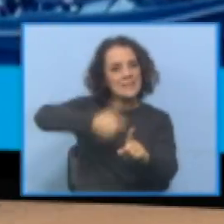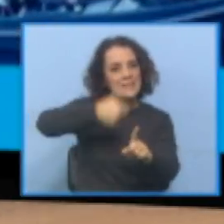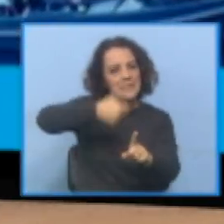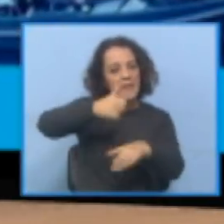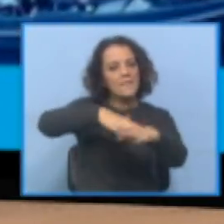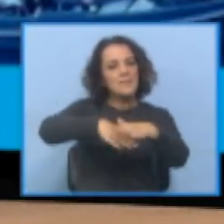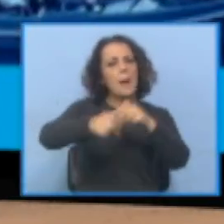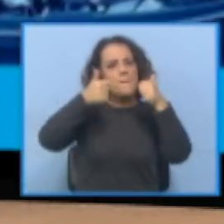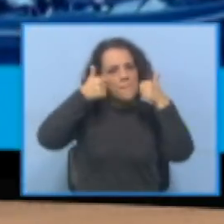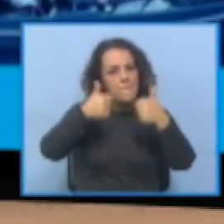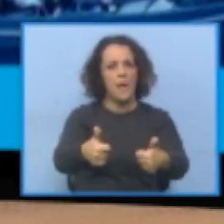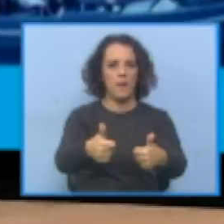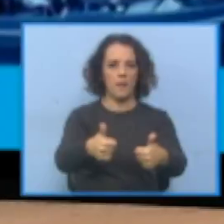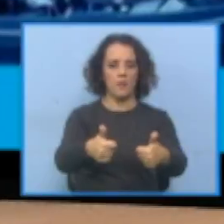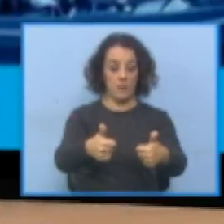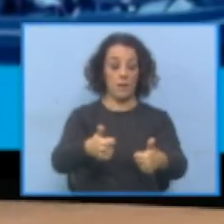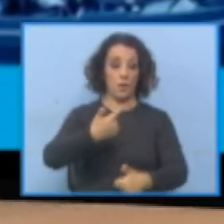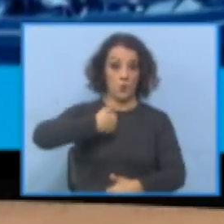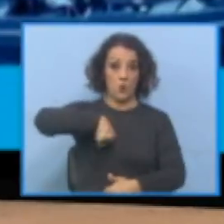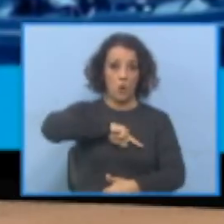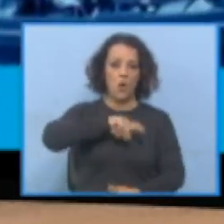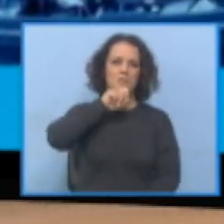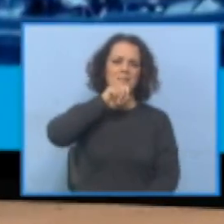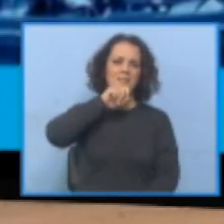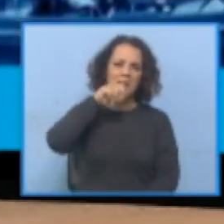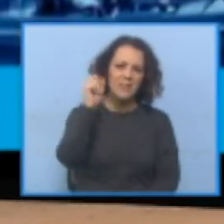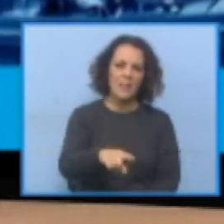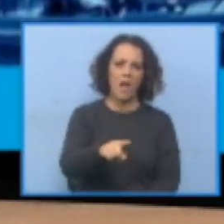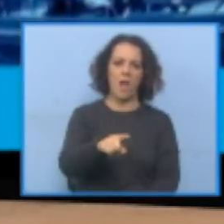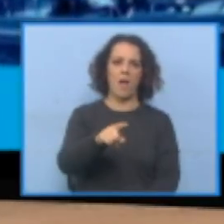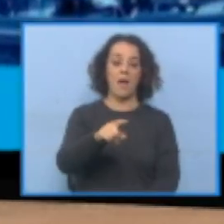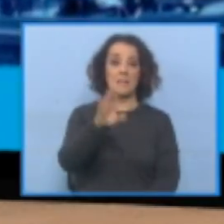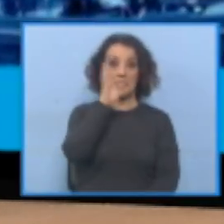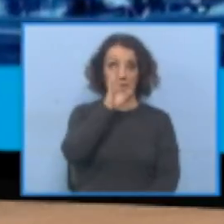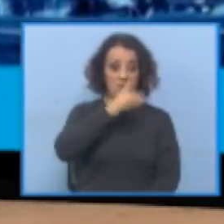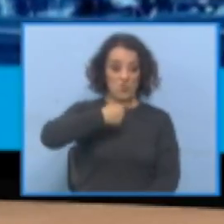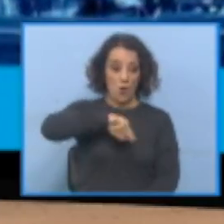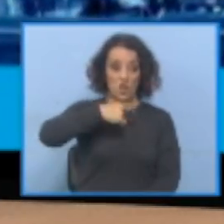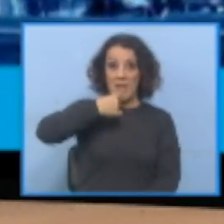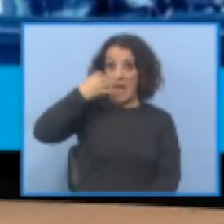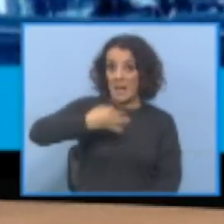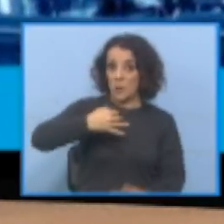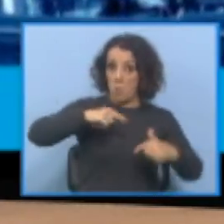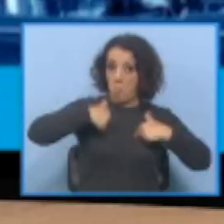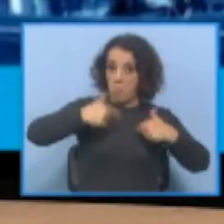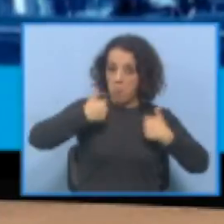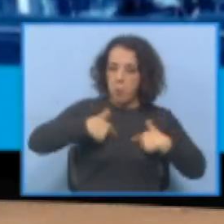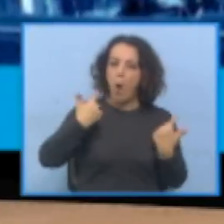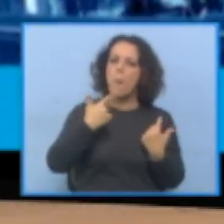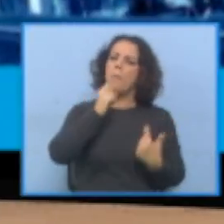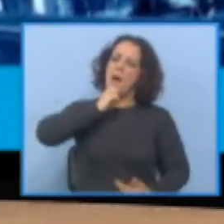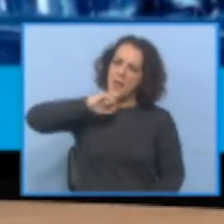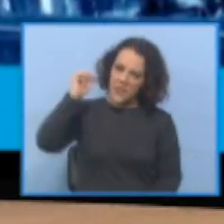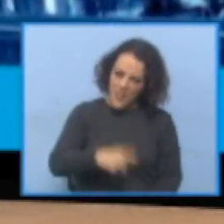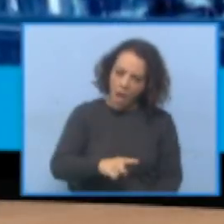que nós temos uma grande capacidade. Se acreditamos nas nossas capacidades e queremos fazer a